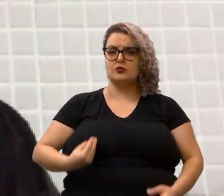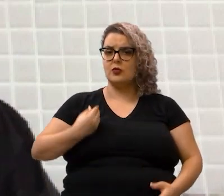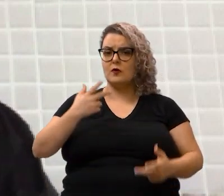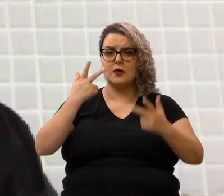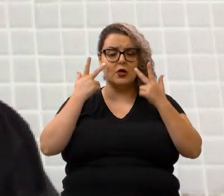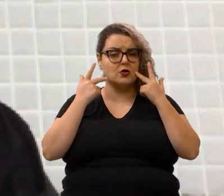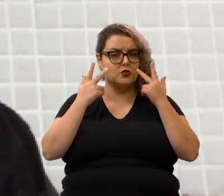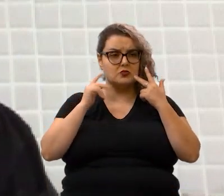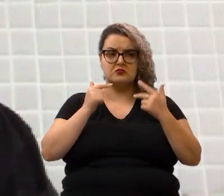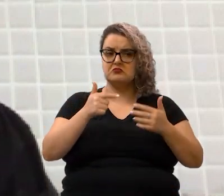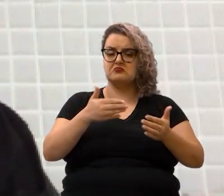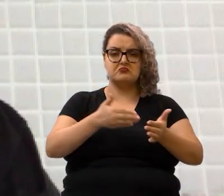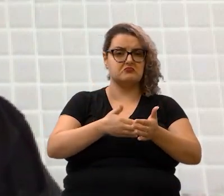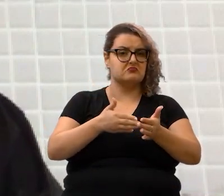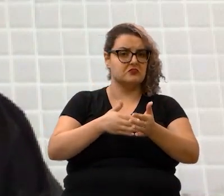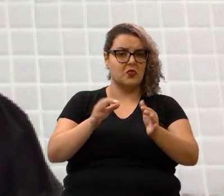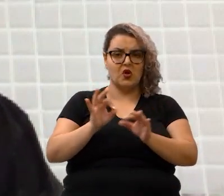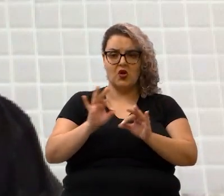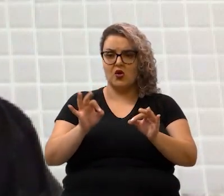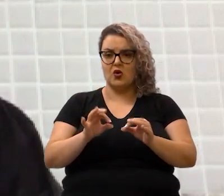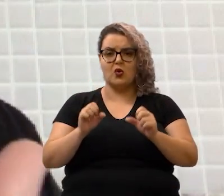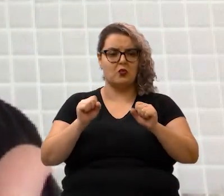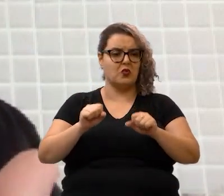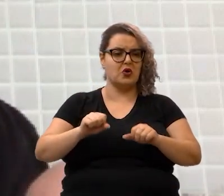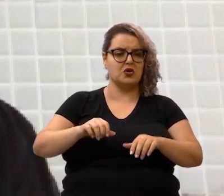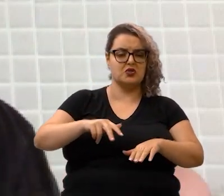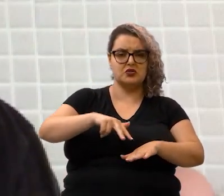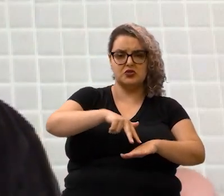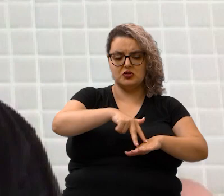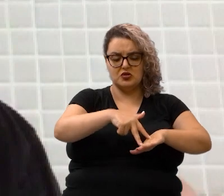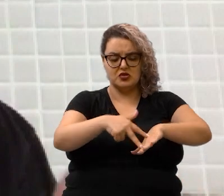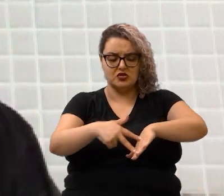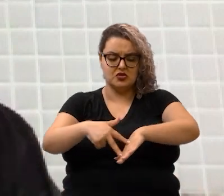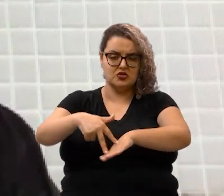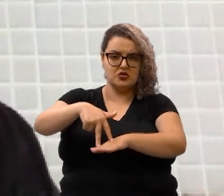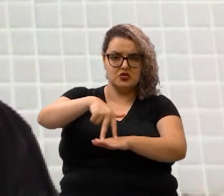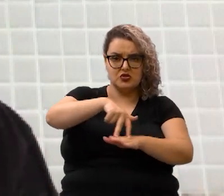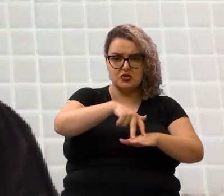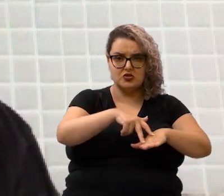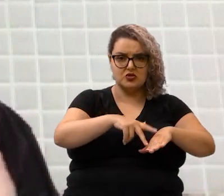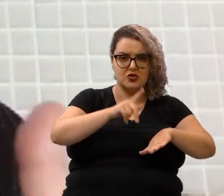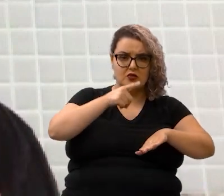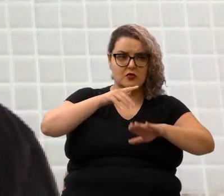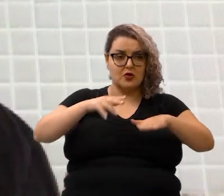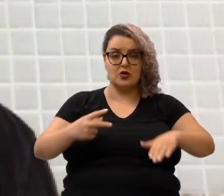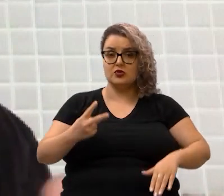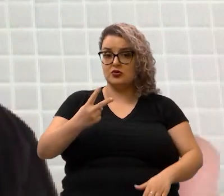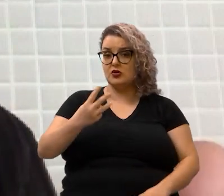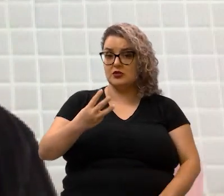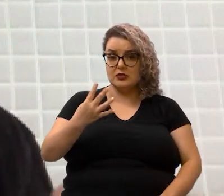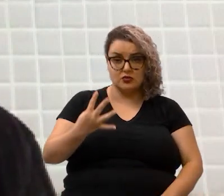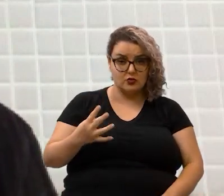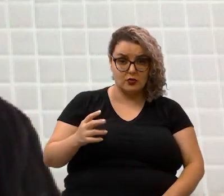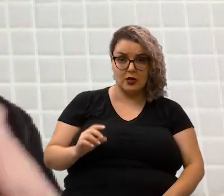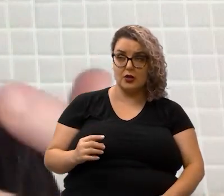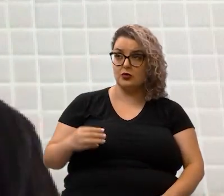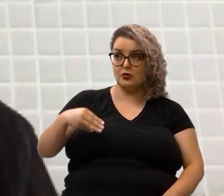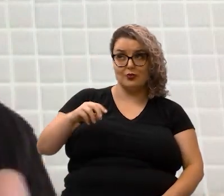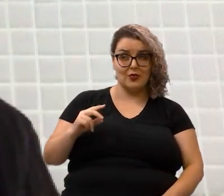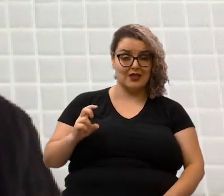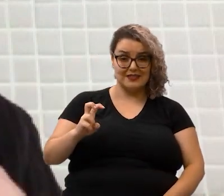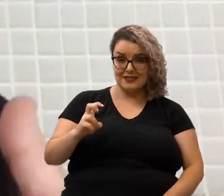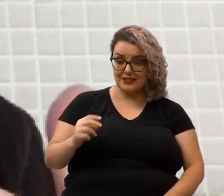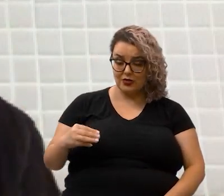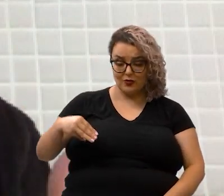totalmente normal, sem limitações, pode surfar. Imagina no surf, você pegar uma onda lá de 2, 3, 4 metros,